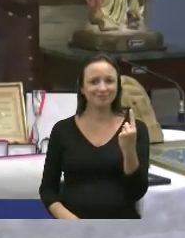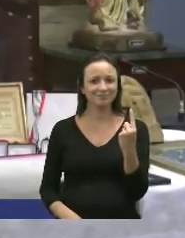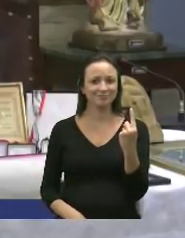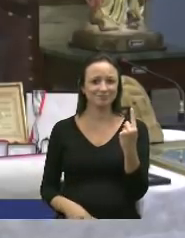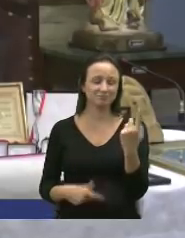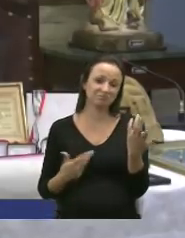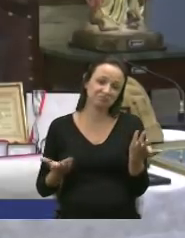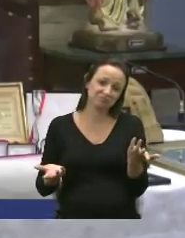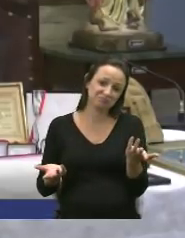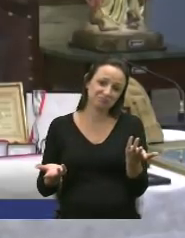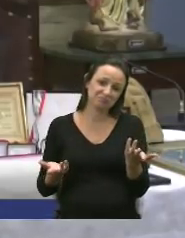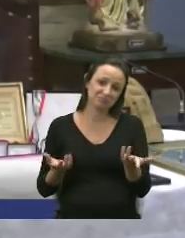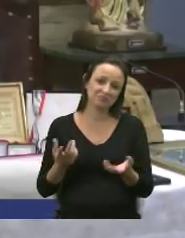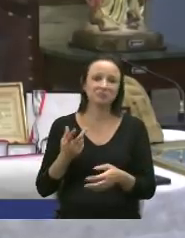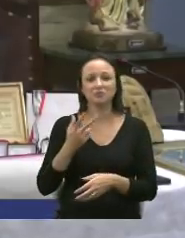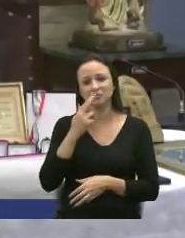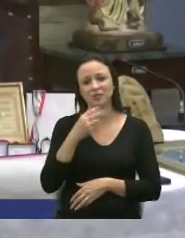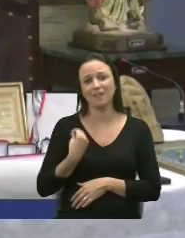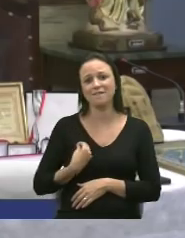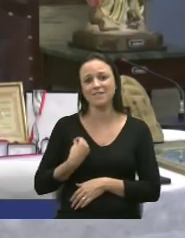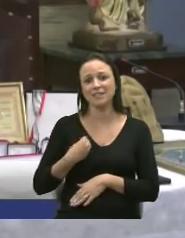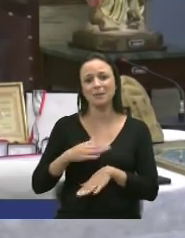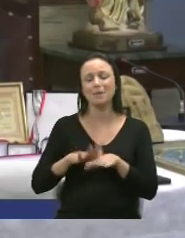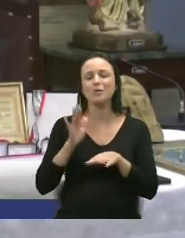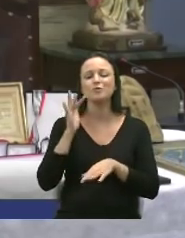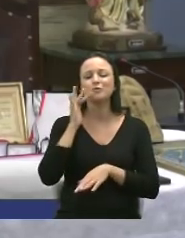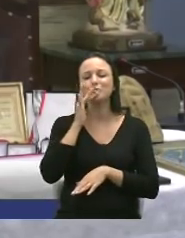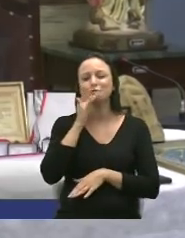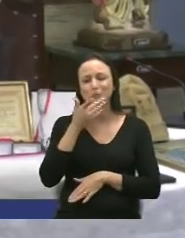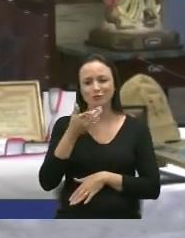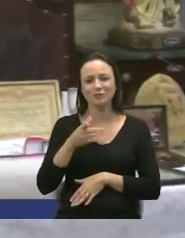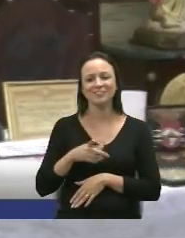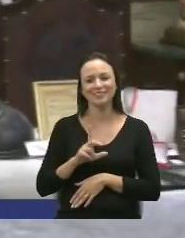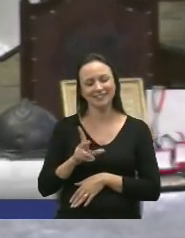Não custa. Até para a vida ser um pouco mais gostosa, né?